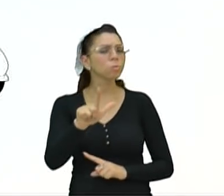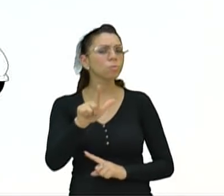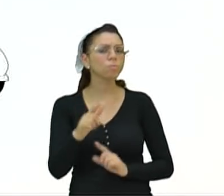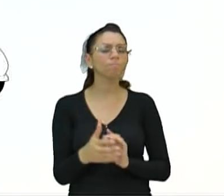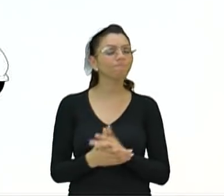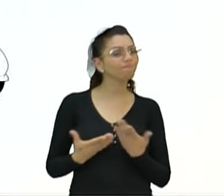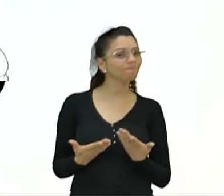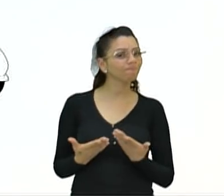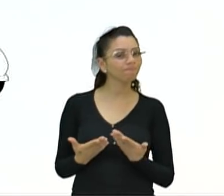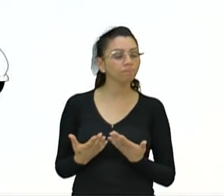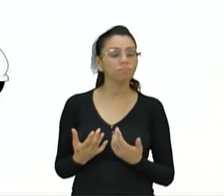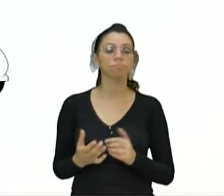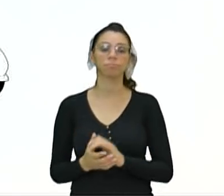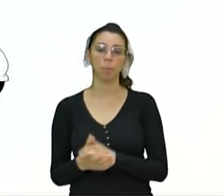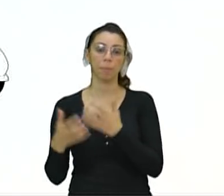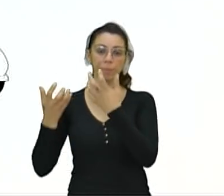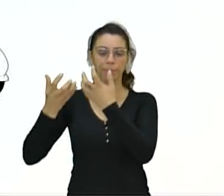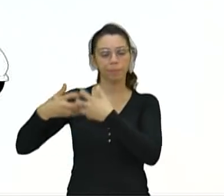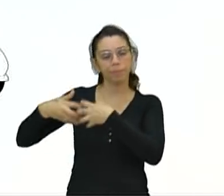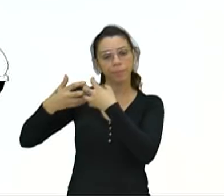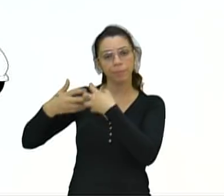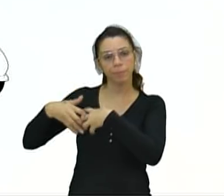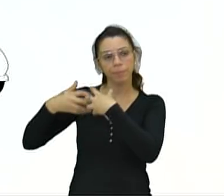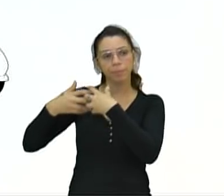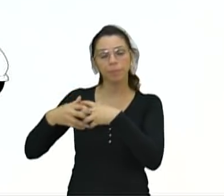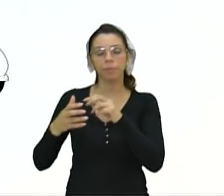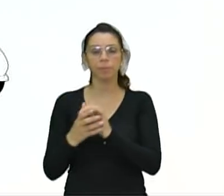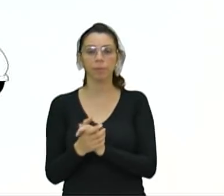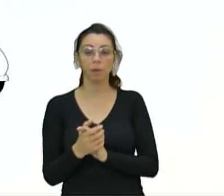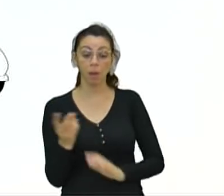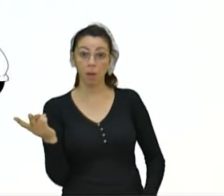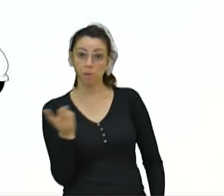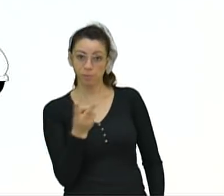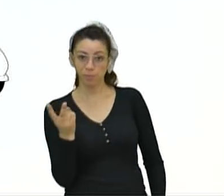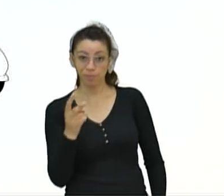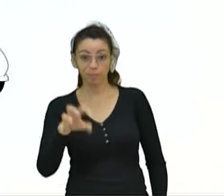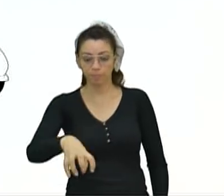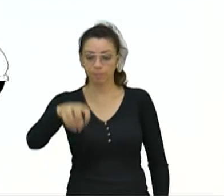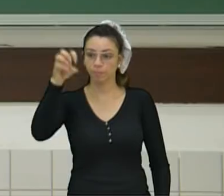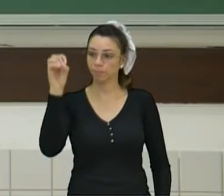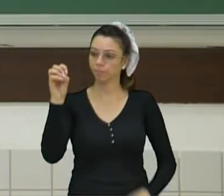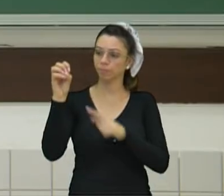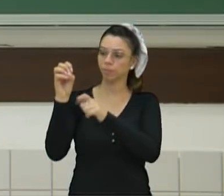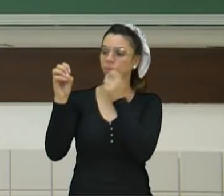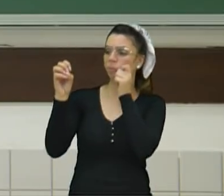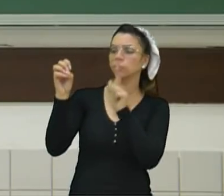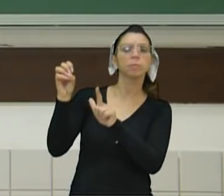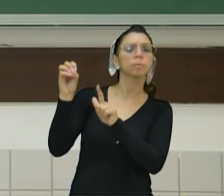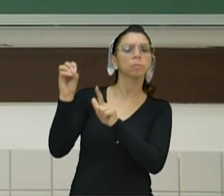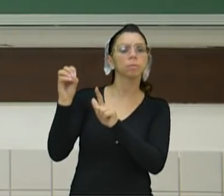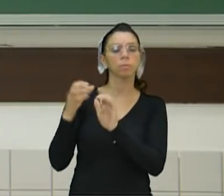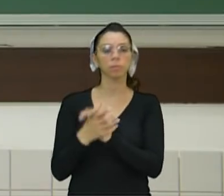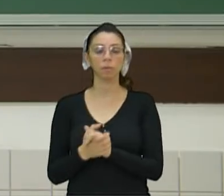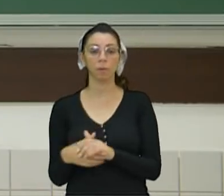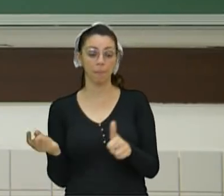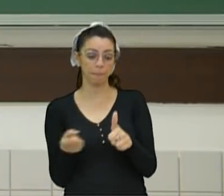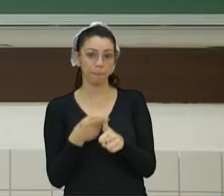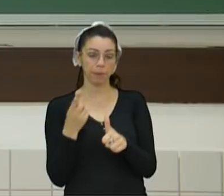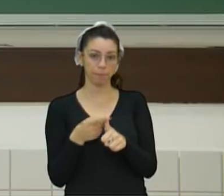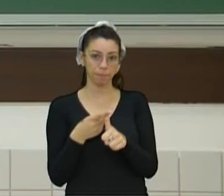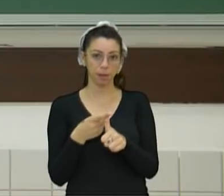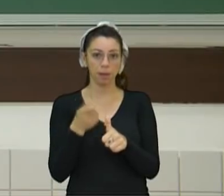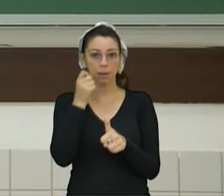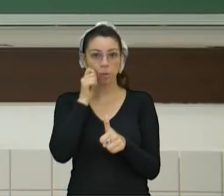pensar. Quando nós estamos trabalhando ali, qual a probabilidade de ambas serem azuis? Qual que é a probabilidade da primeira ser